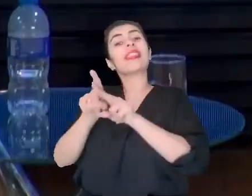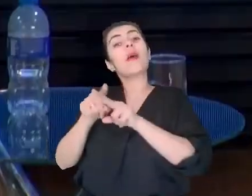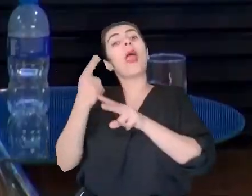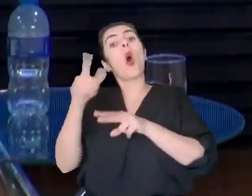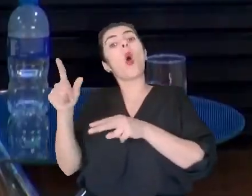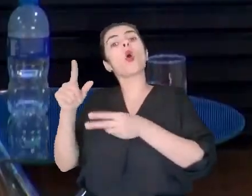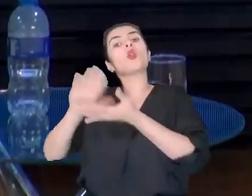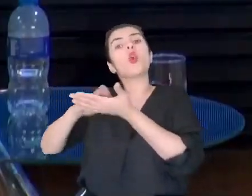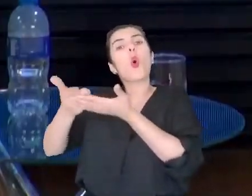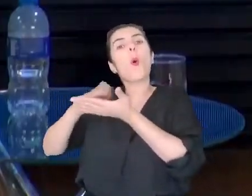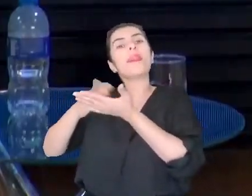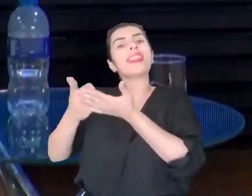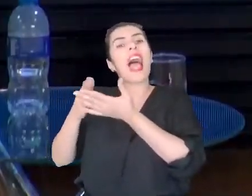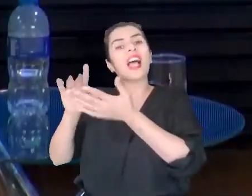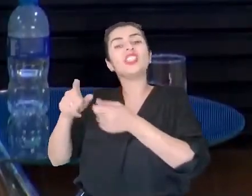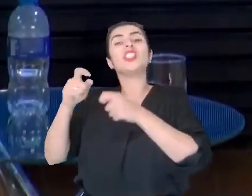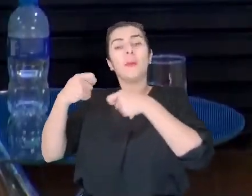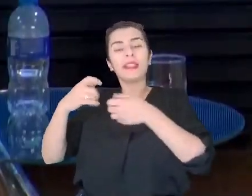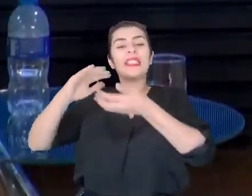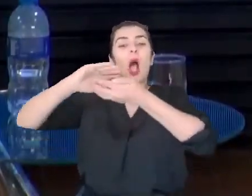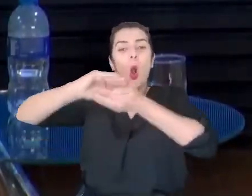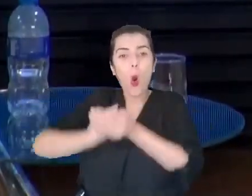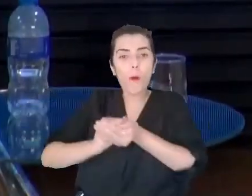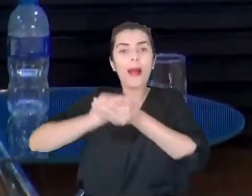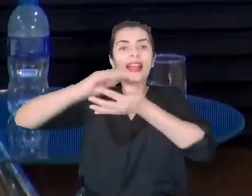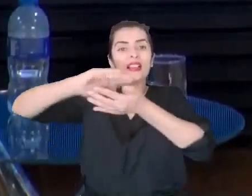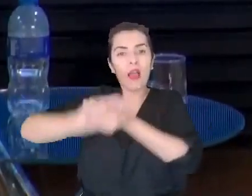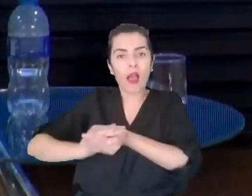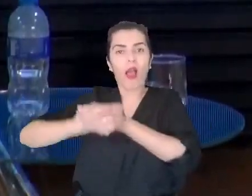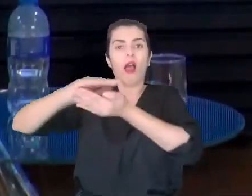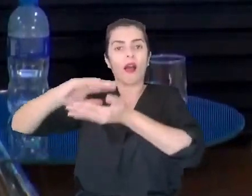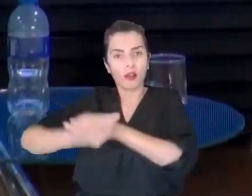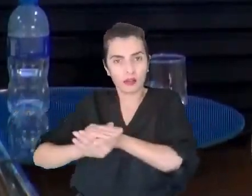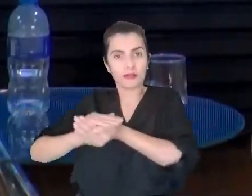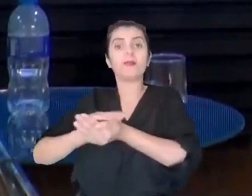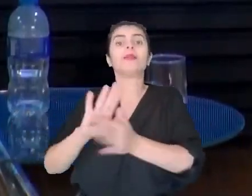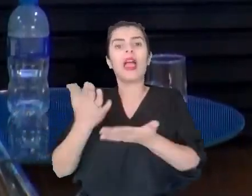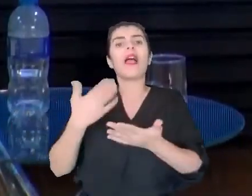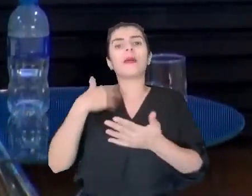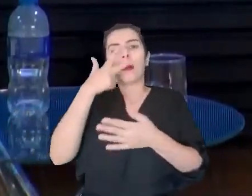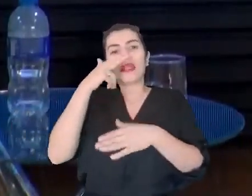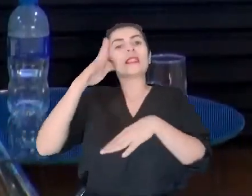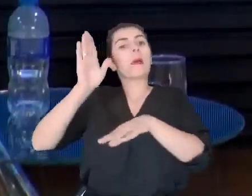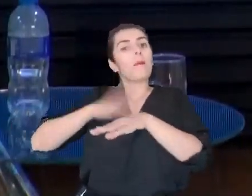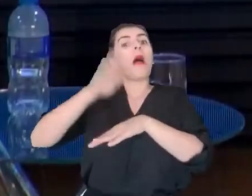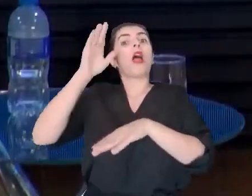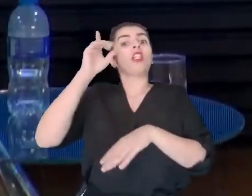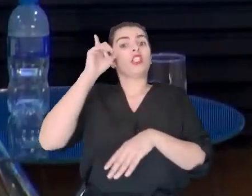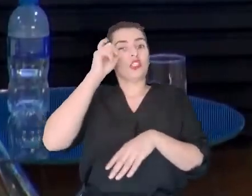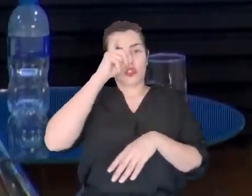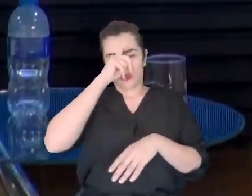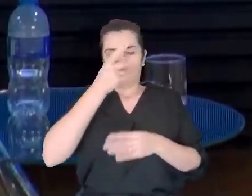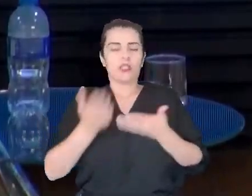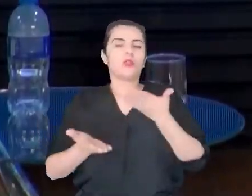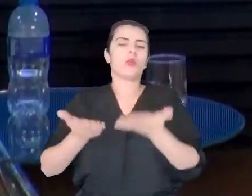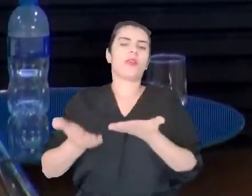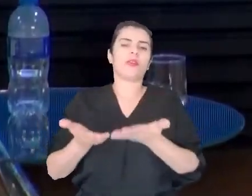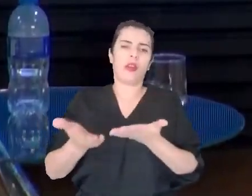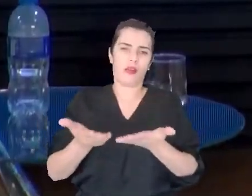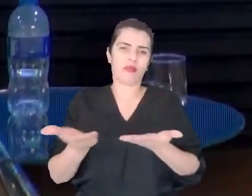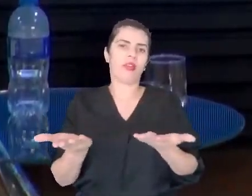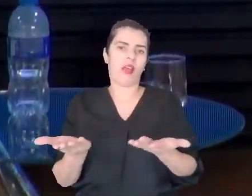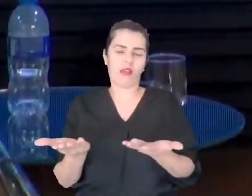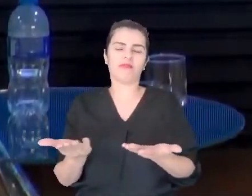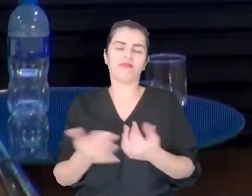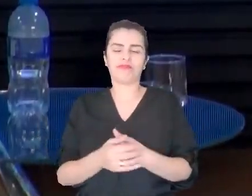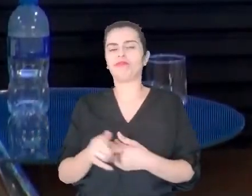e quando isso começa a aumentar, você está aumentando também as suas dificuldades em termos de trabalhabilidade, né, e até de trafegabilidade